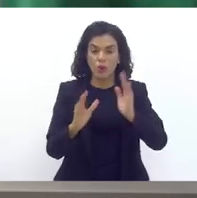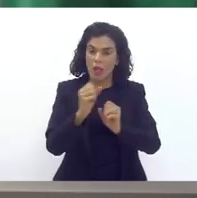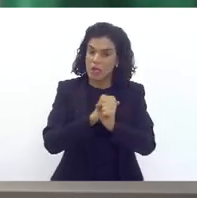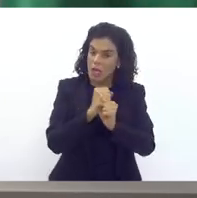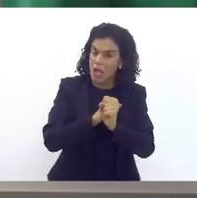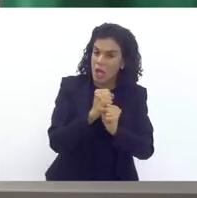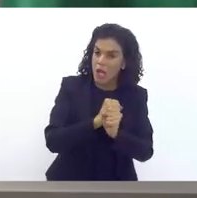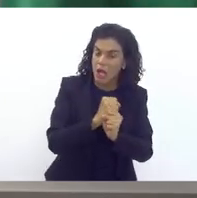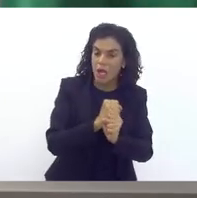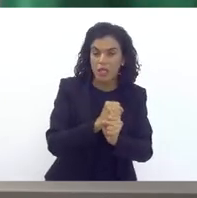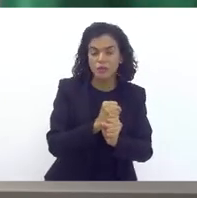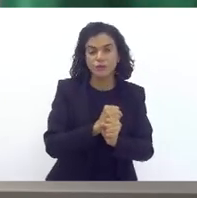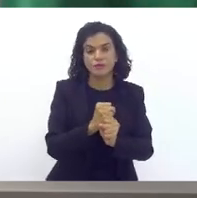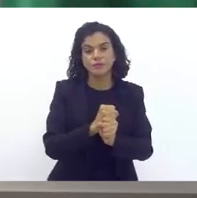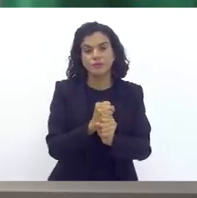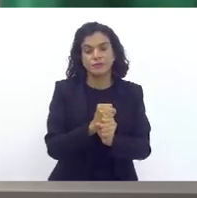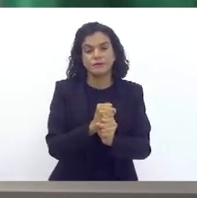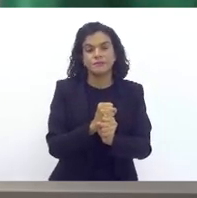anos.